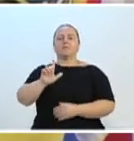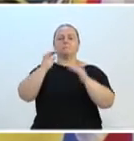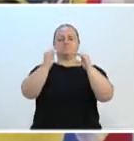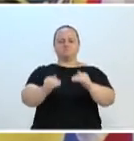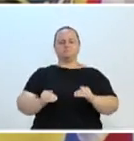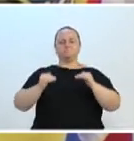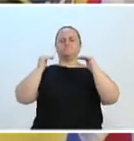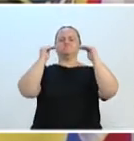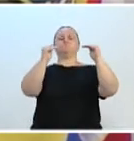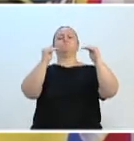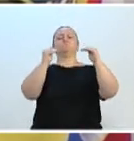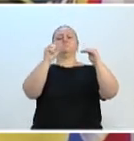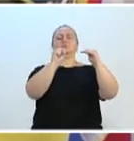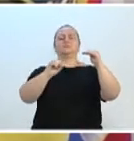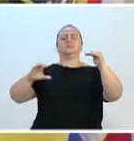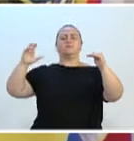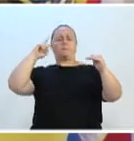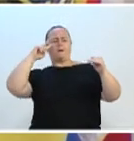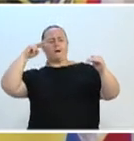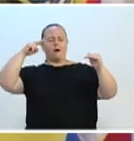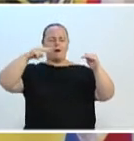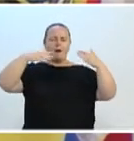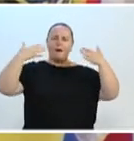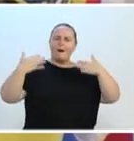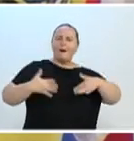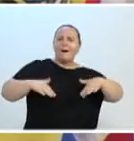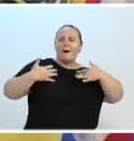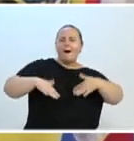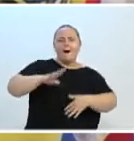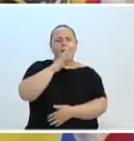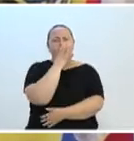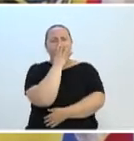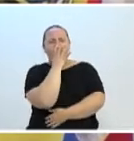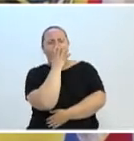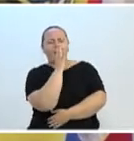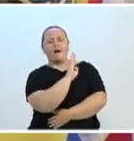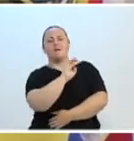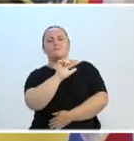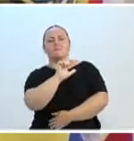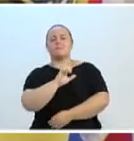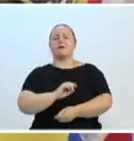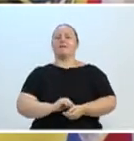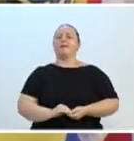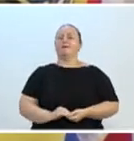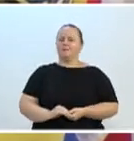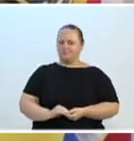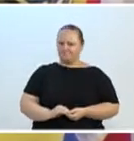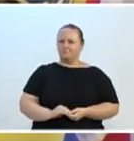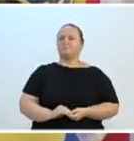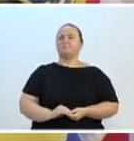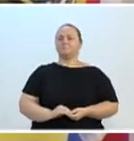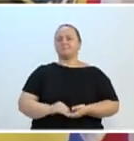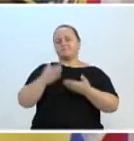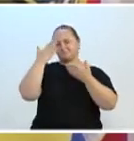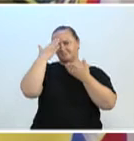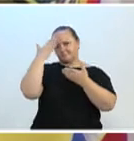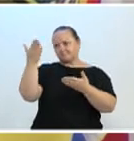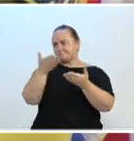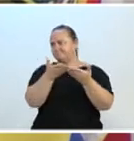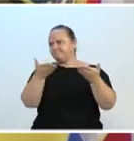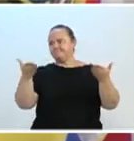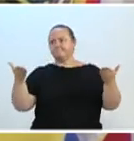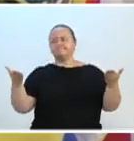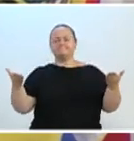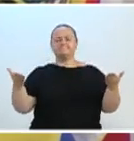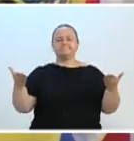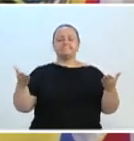alto do estado de Santa Catarina e, quem sabe, do Brasil, através de uma independência, vereador Bruno. Muito obrigado a todos e contamos com